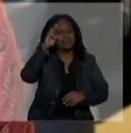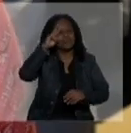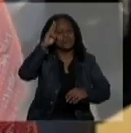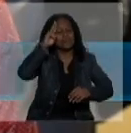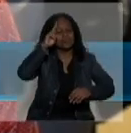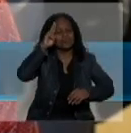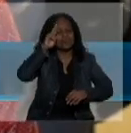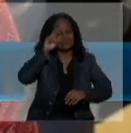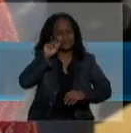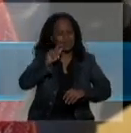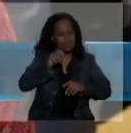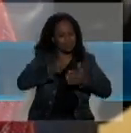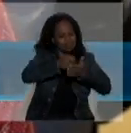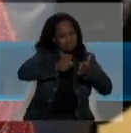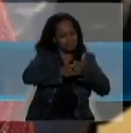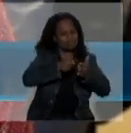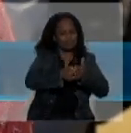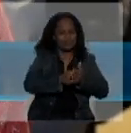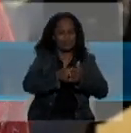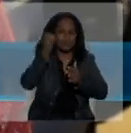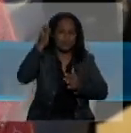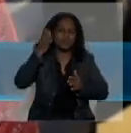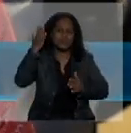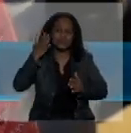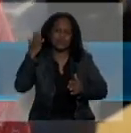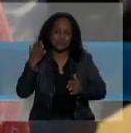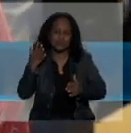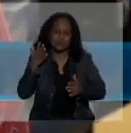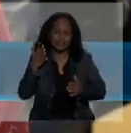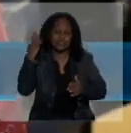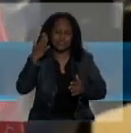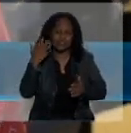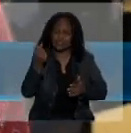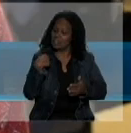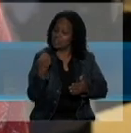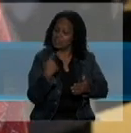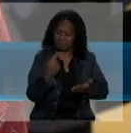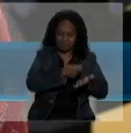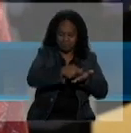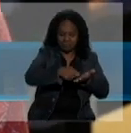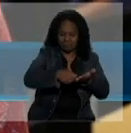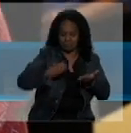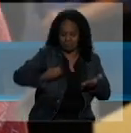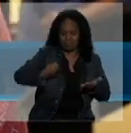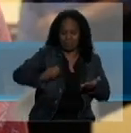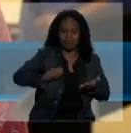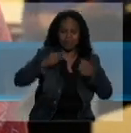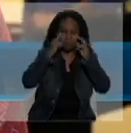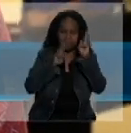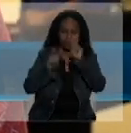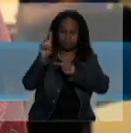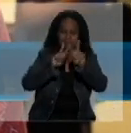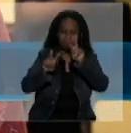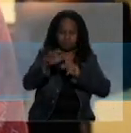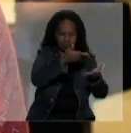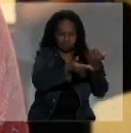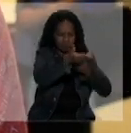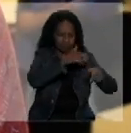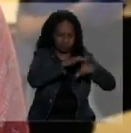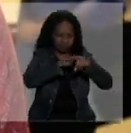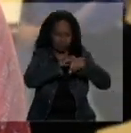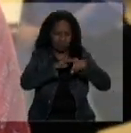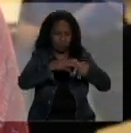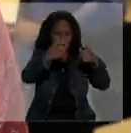O Cultine é memória e é a disputa da nossa narrativa. Como diria Conceição Evaristo, é a nossa escrevivência na prática,